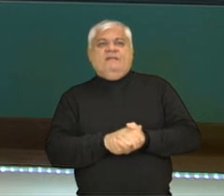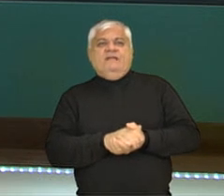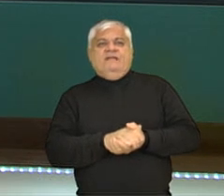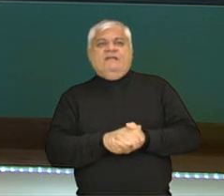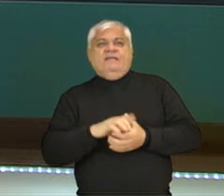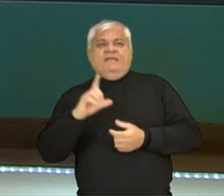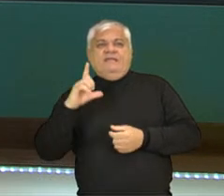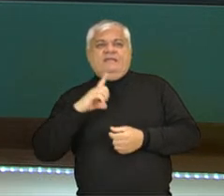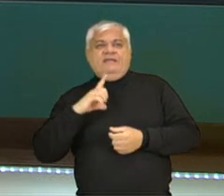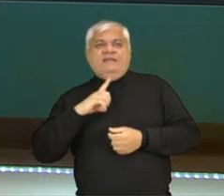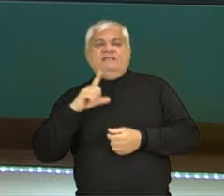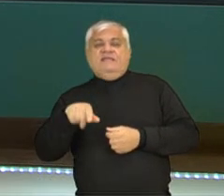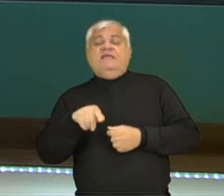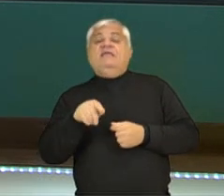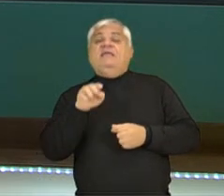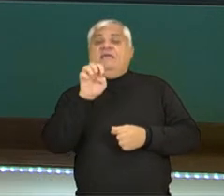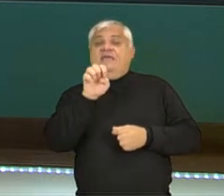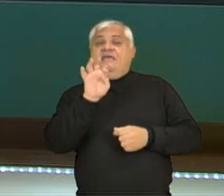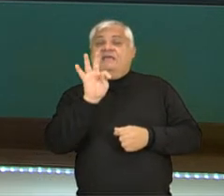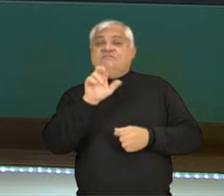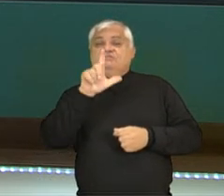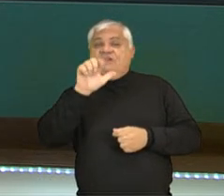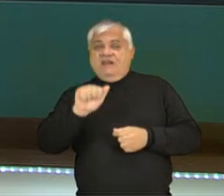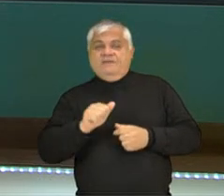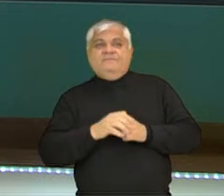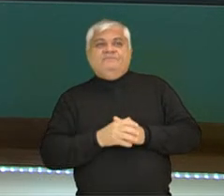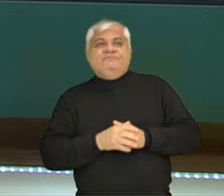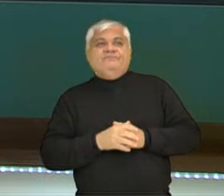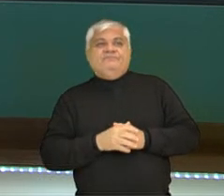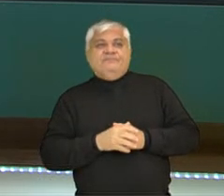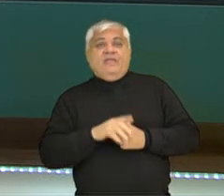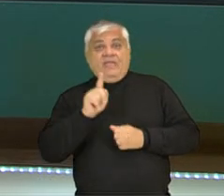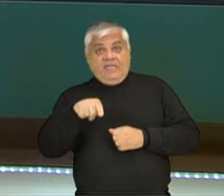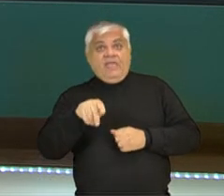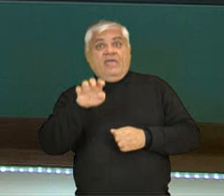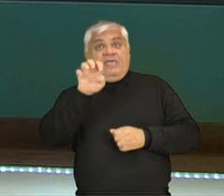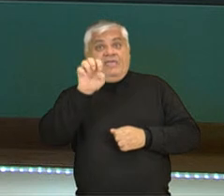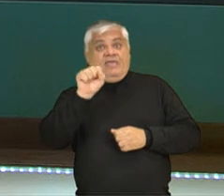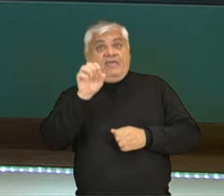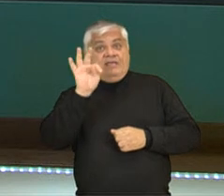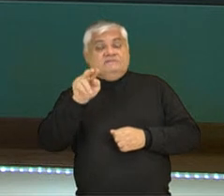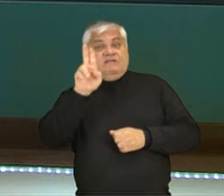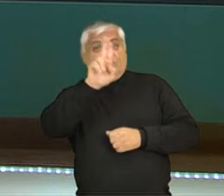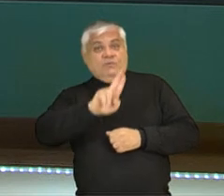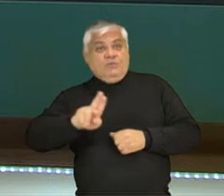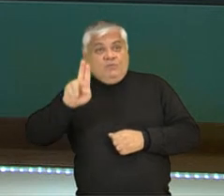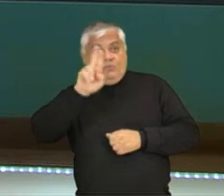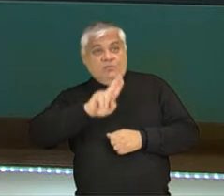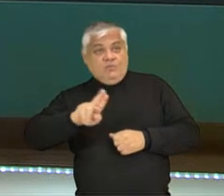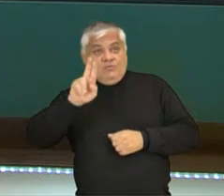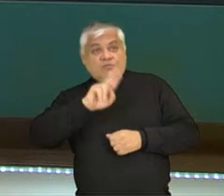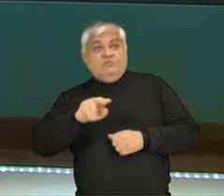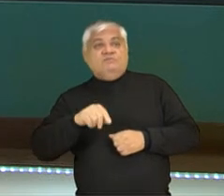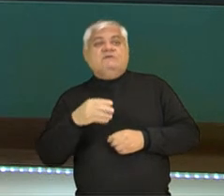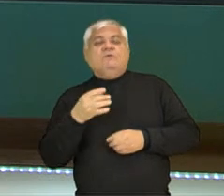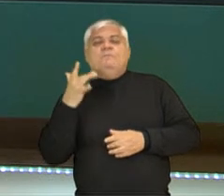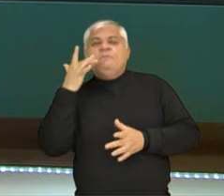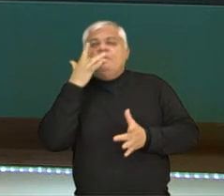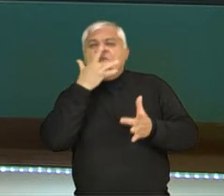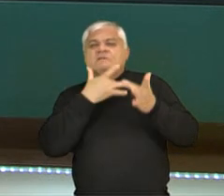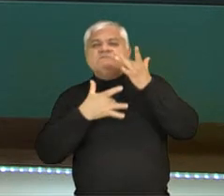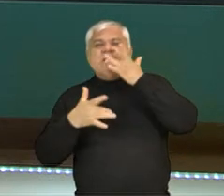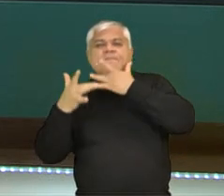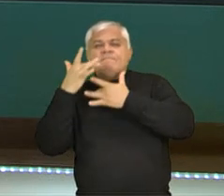formato de etila ou formiato de etila. É um éster usado como flavorizante com sabor